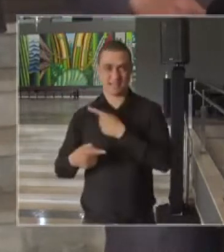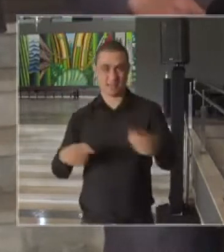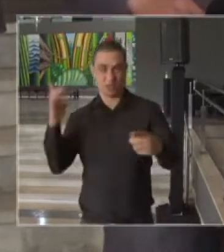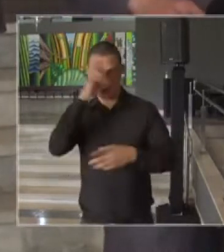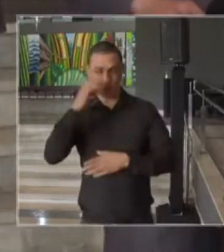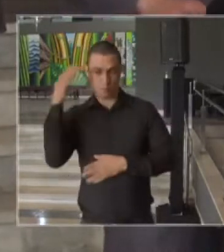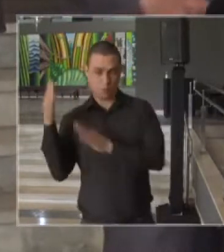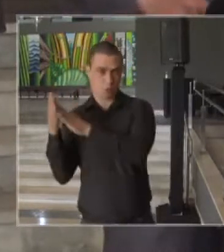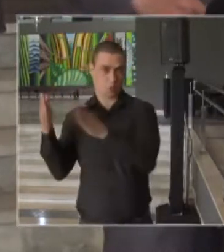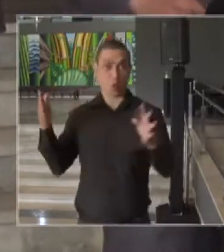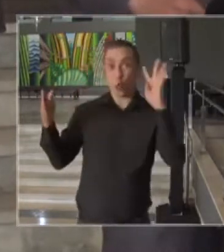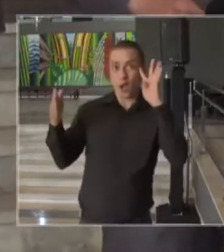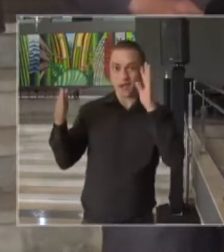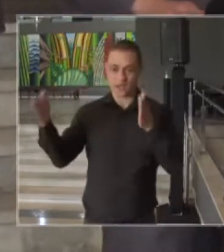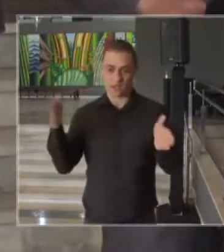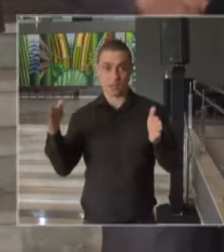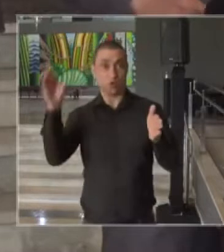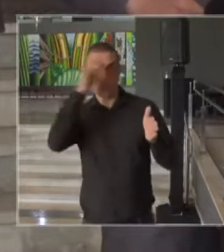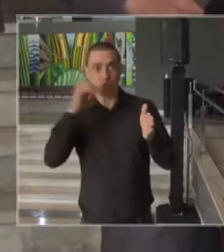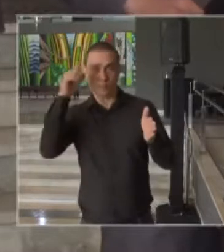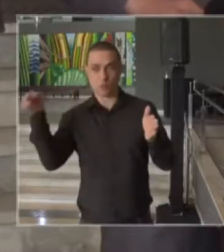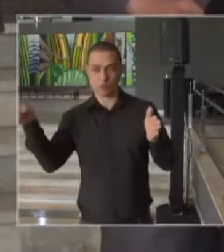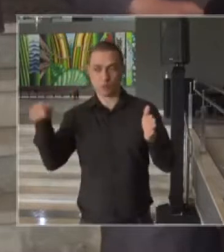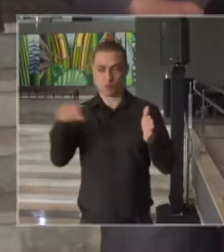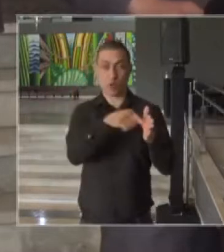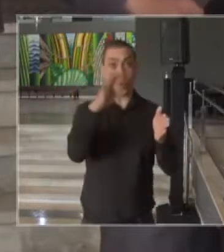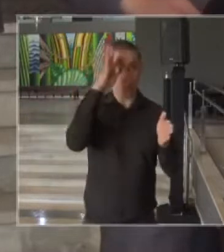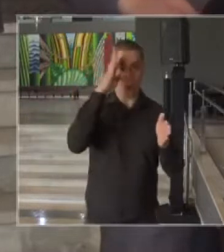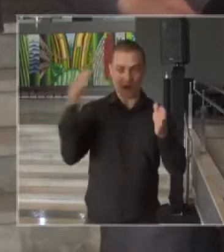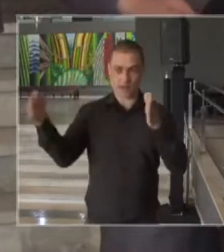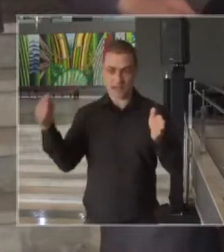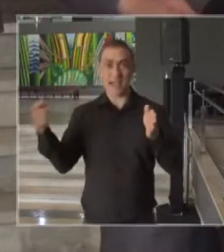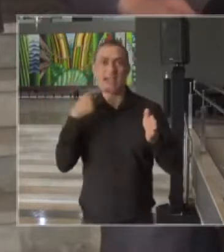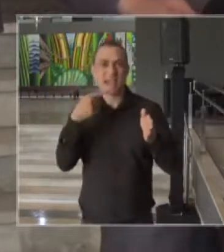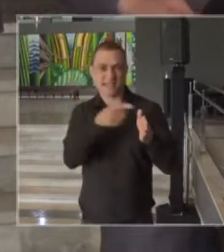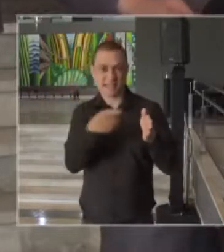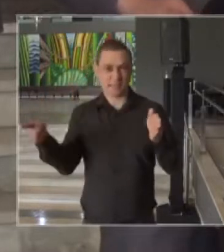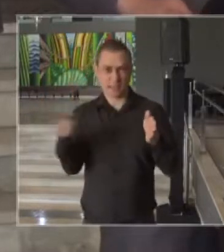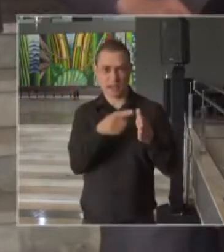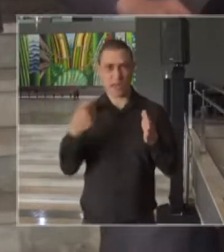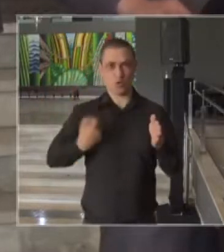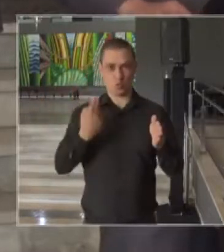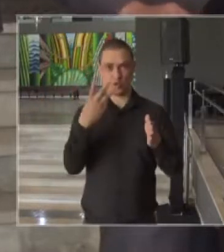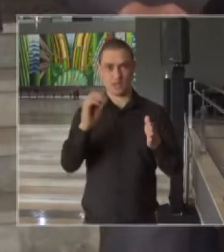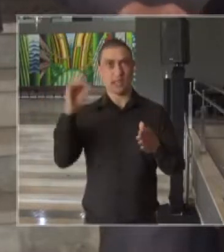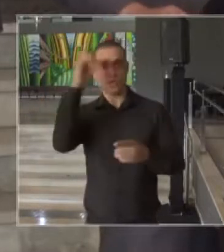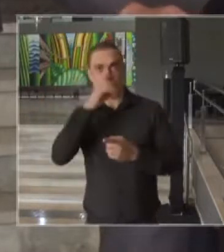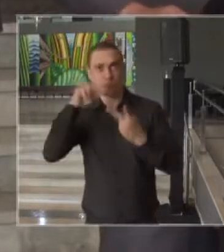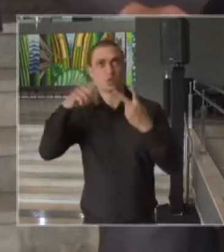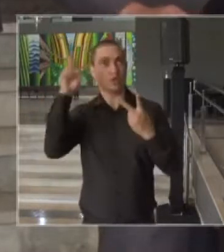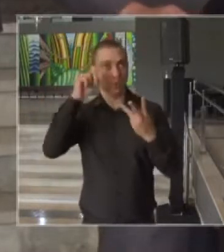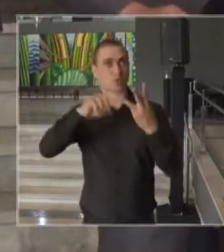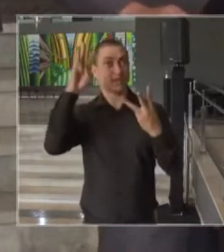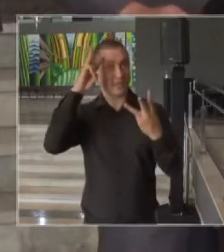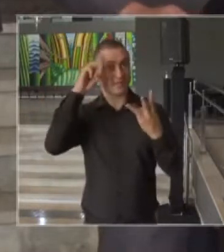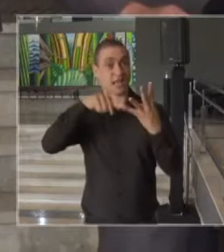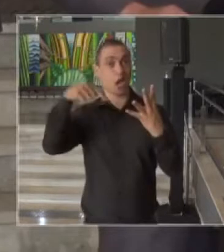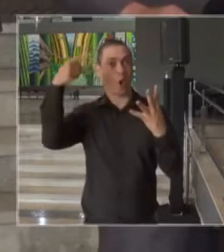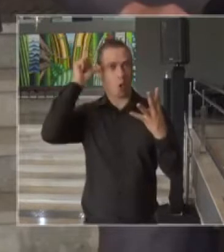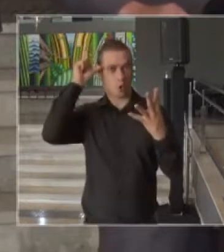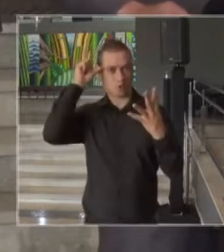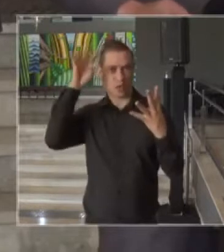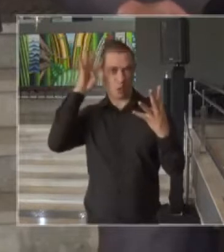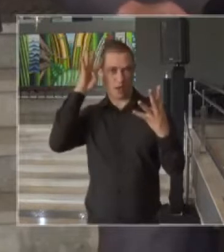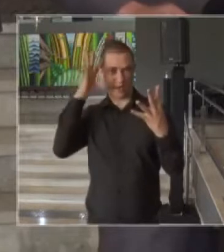de domingo até quarta-feira considerando os dados dessa semana epidemiológica nº 30 domingo segunda terça e os